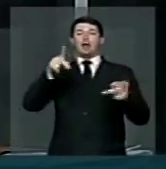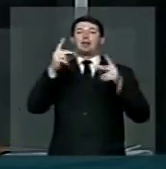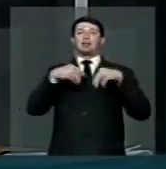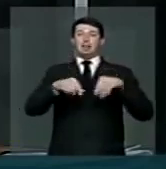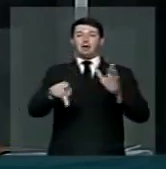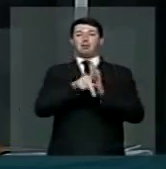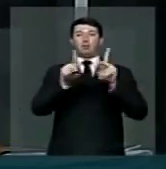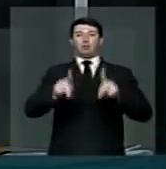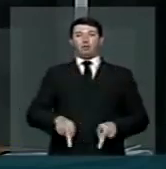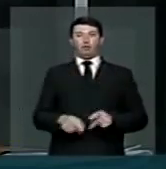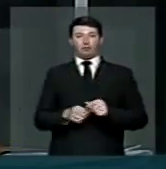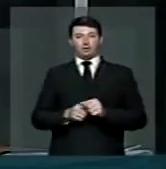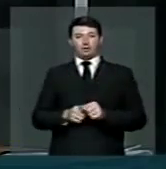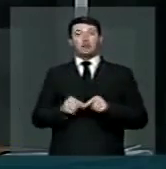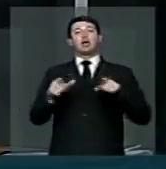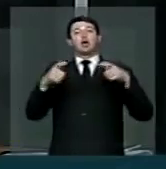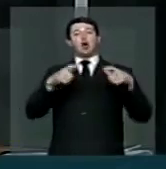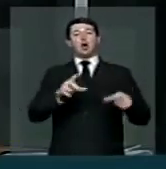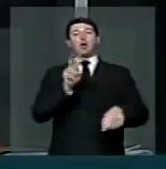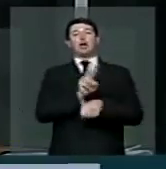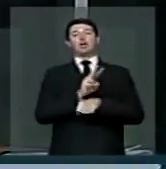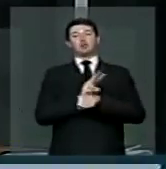as unidades de conservação.